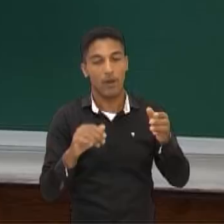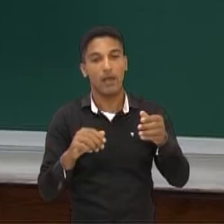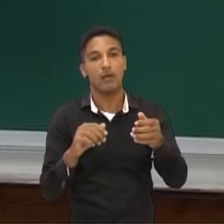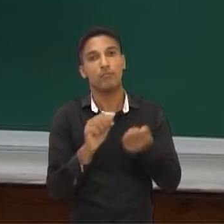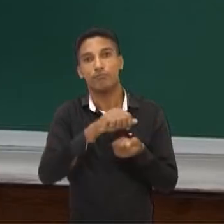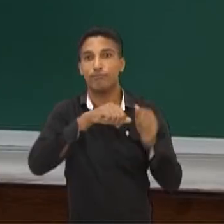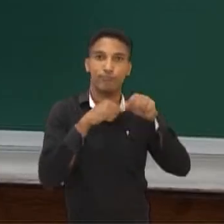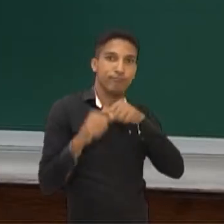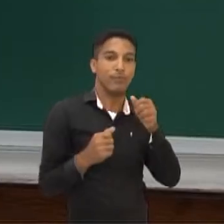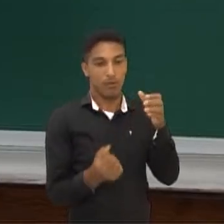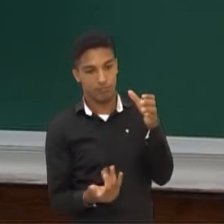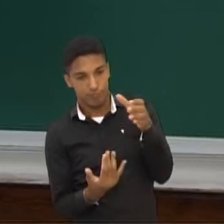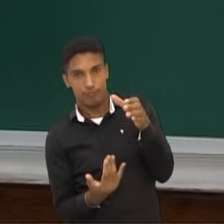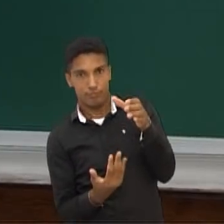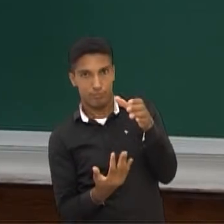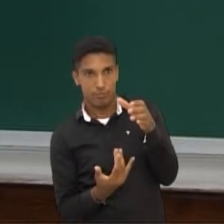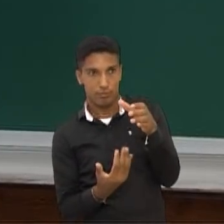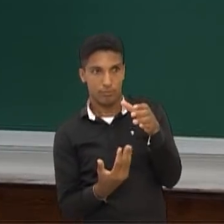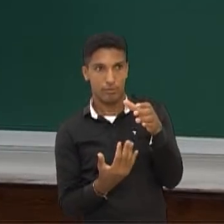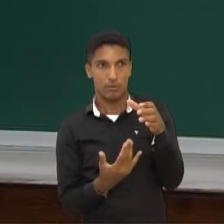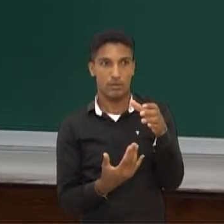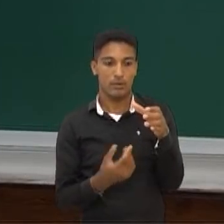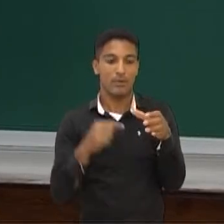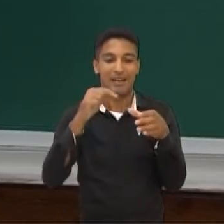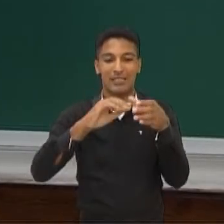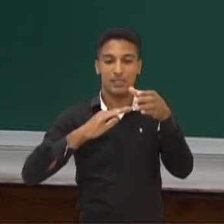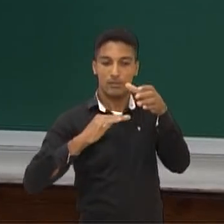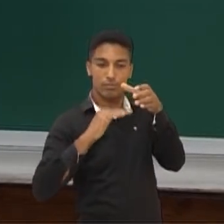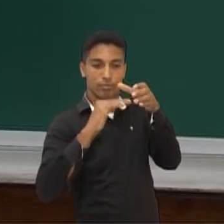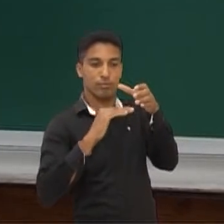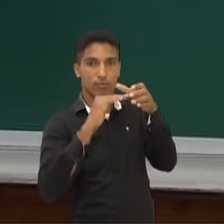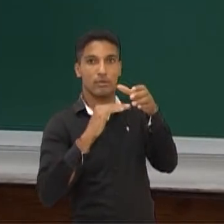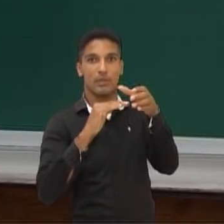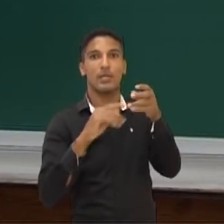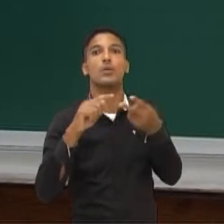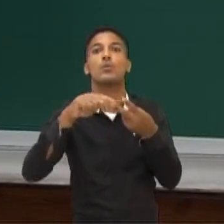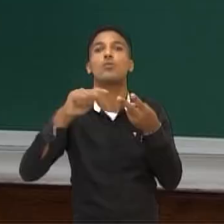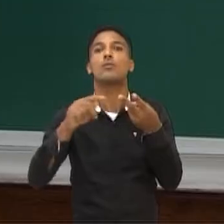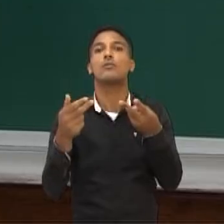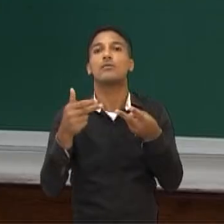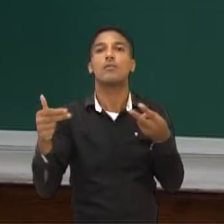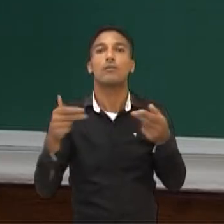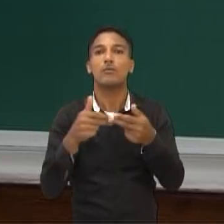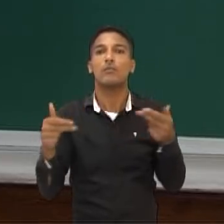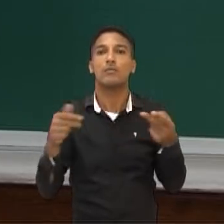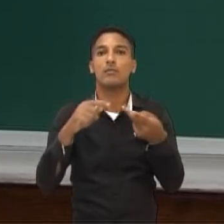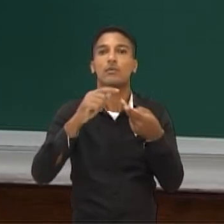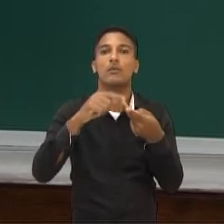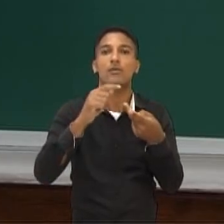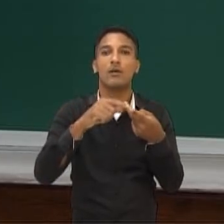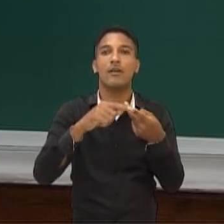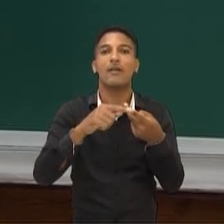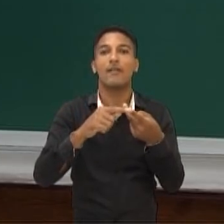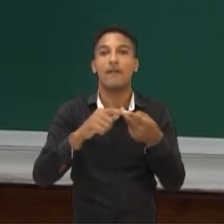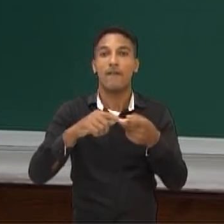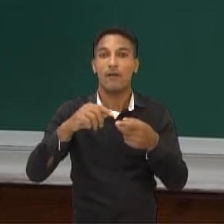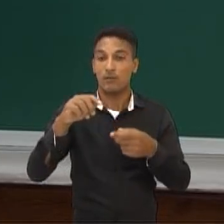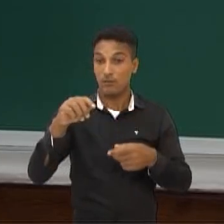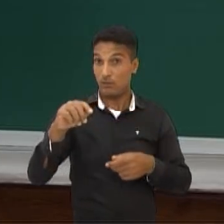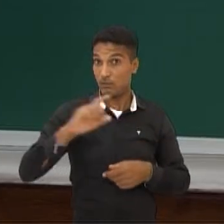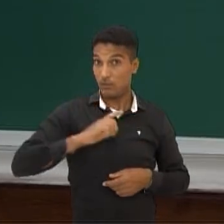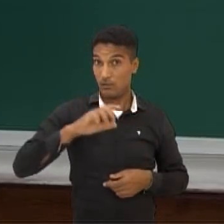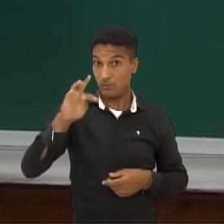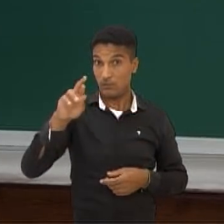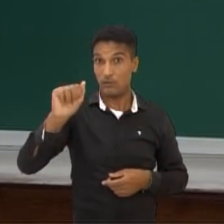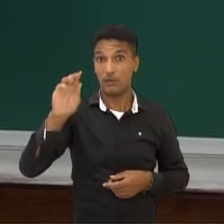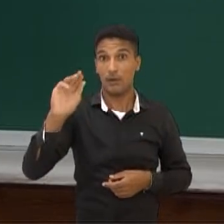fazer duas coisas. Ele pode realizar trabalho e variar a energia interna. Então, a primeira lei da termodinâmica